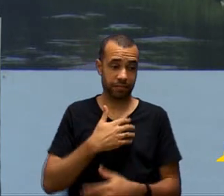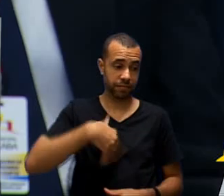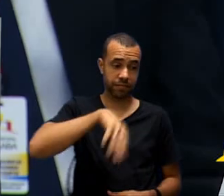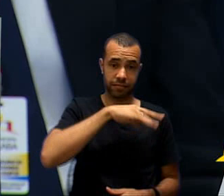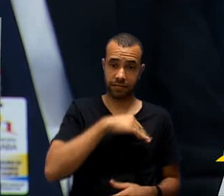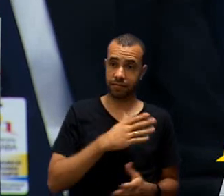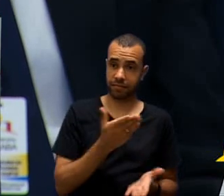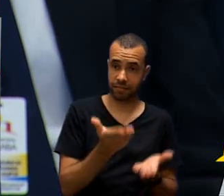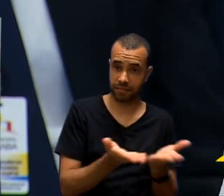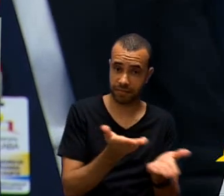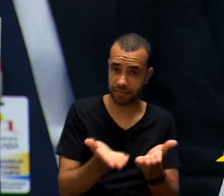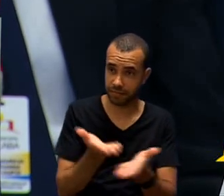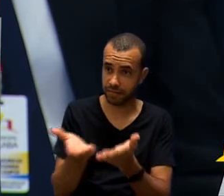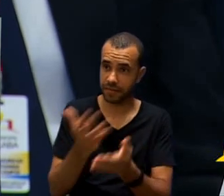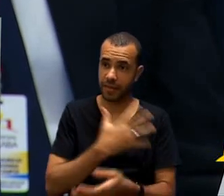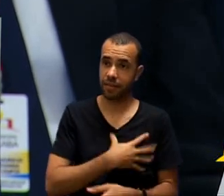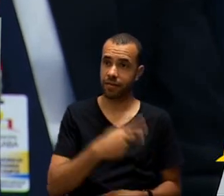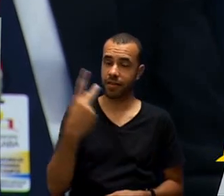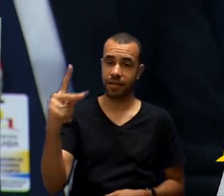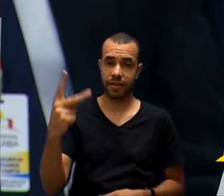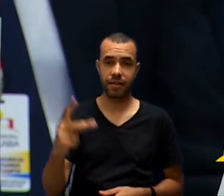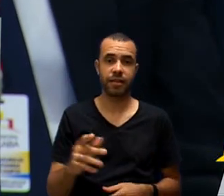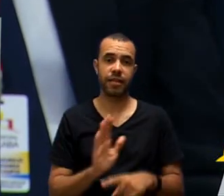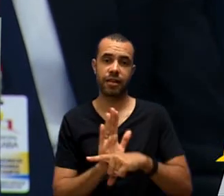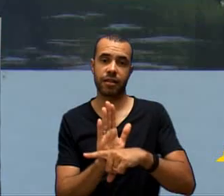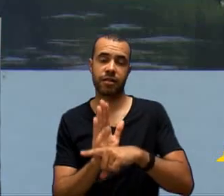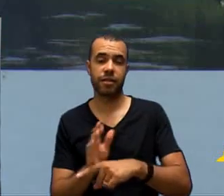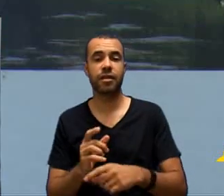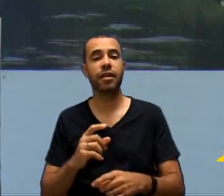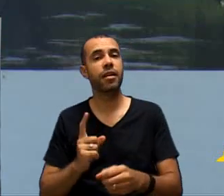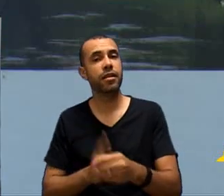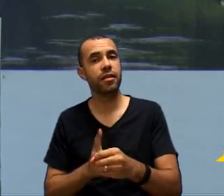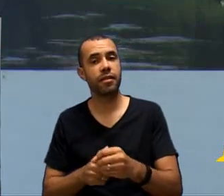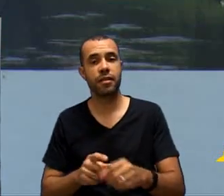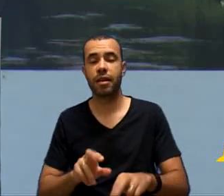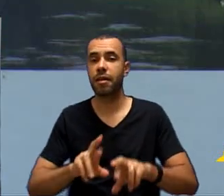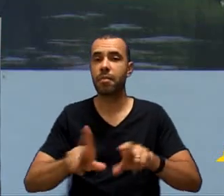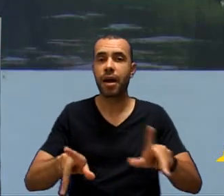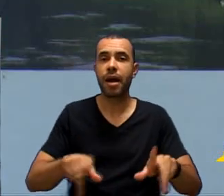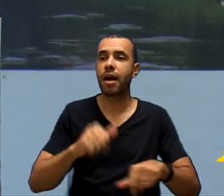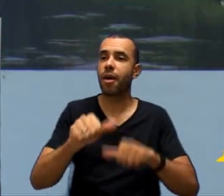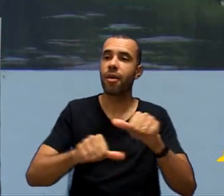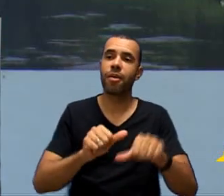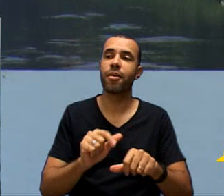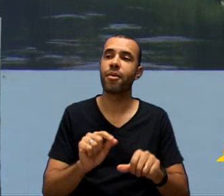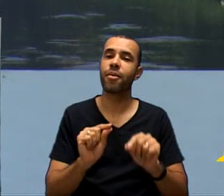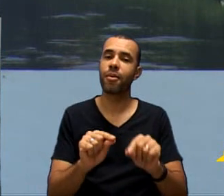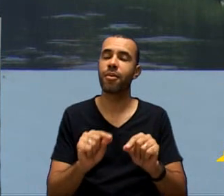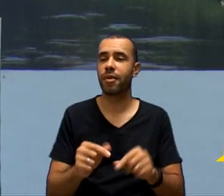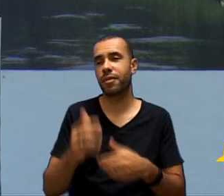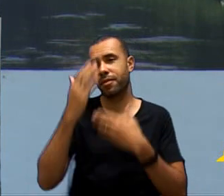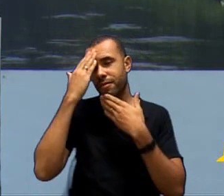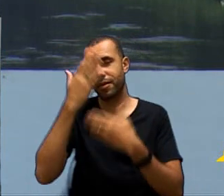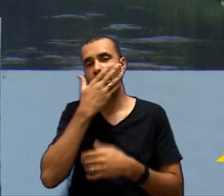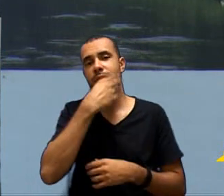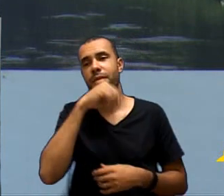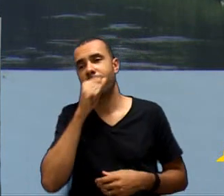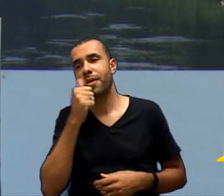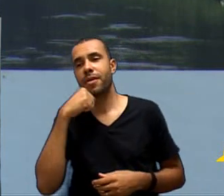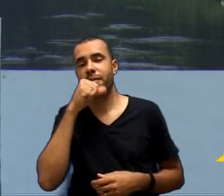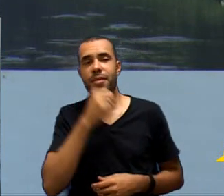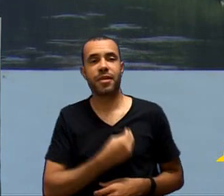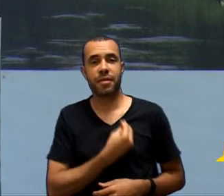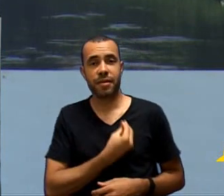mínimo, mostrar para eles o que nós podemos fazer diferente na nossa cidade. Obrigado, vocês, pais e mães, que estão presentes e também estão em casa